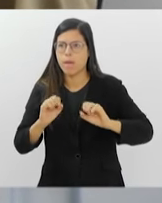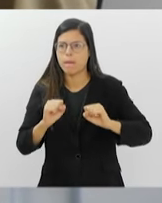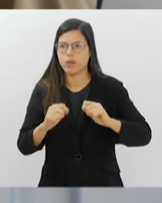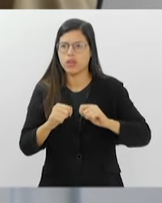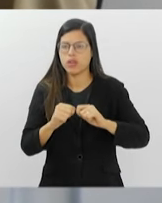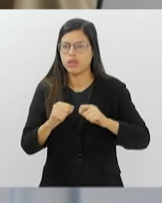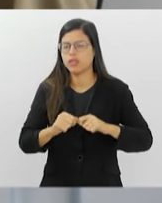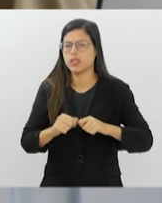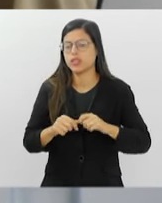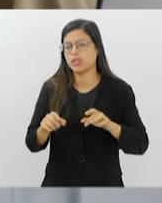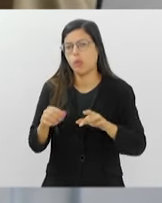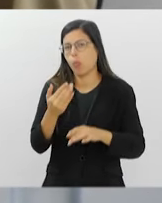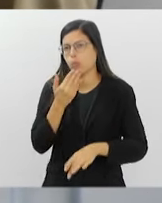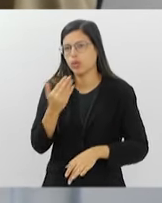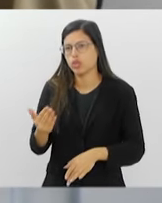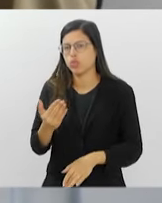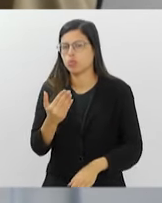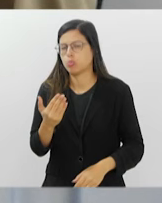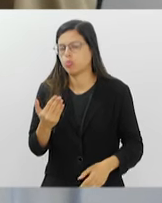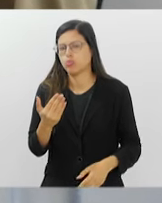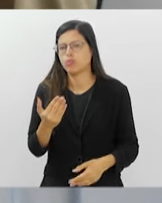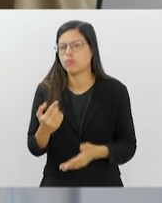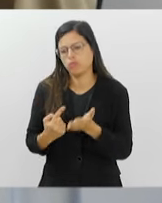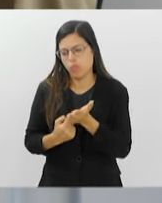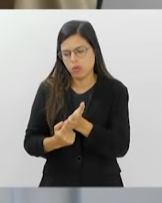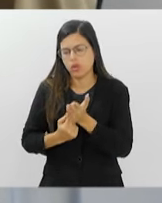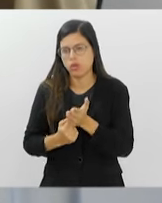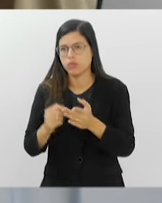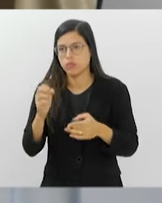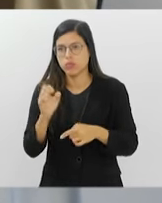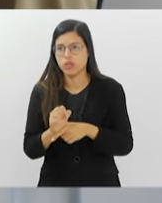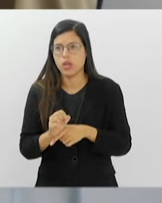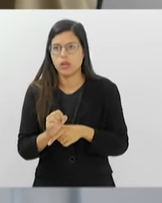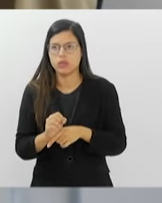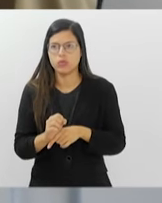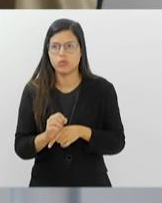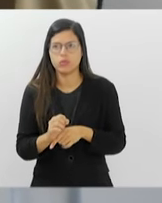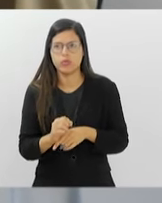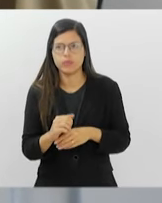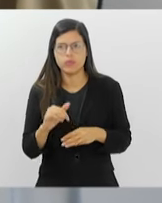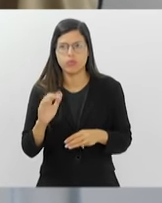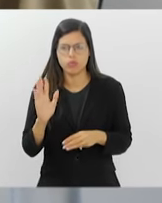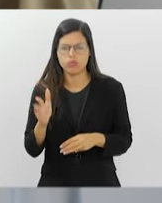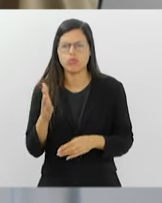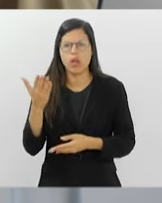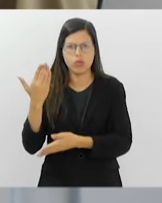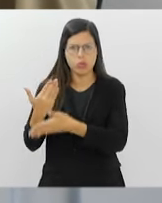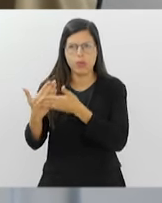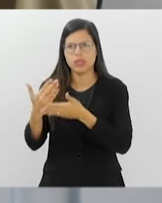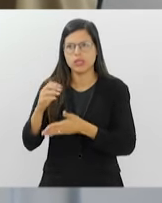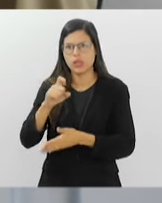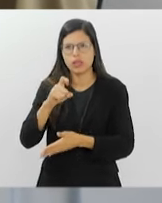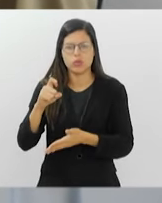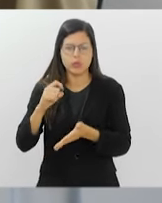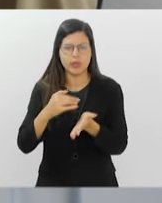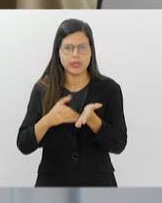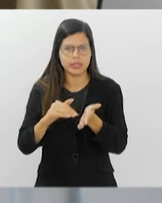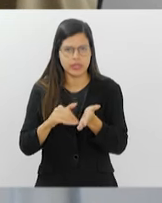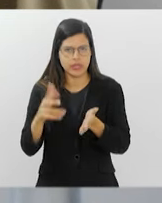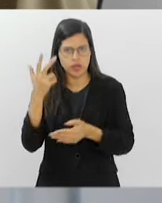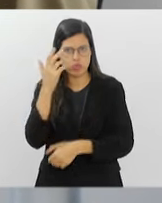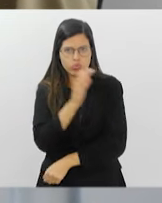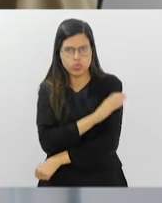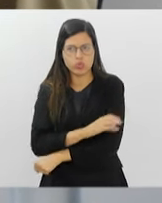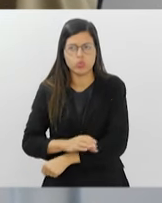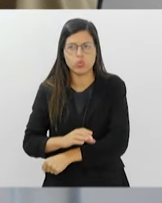estadoo bom ISO nós doamos eles poderiam doar como eu fui Secretário de Cultura também há alguns anos atrás